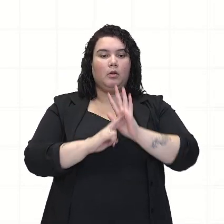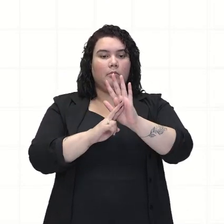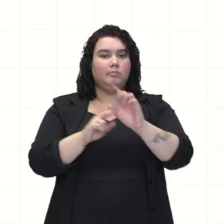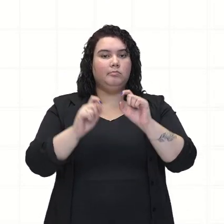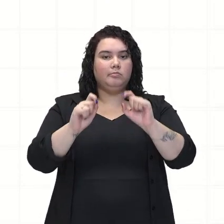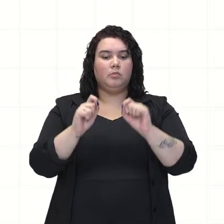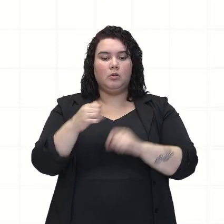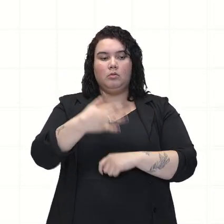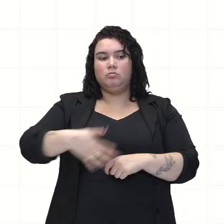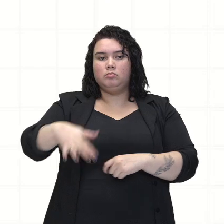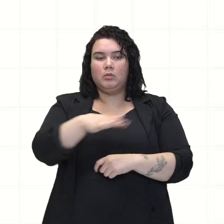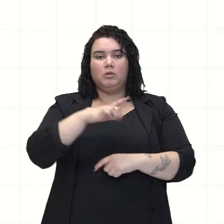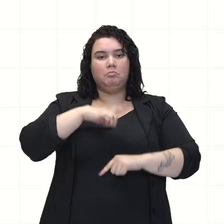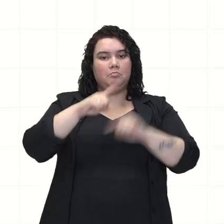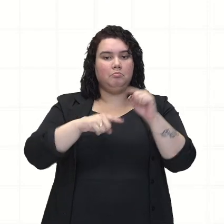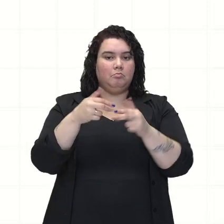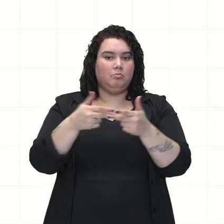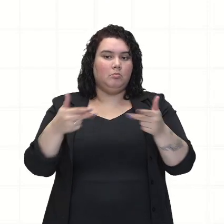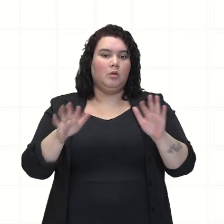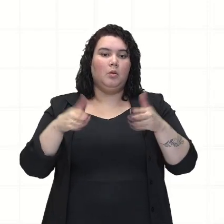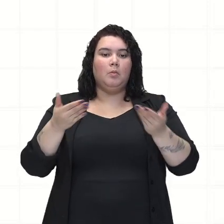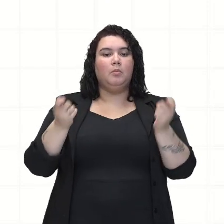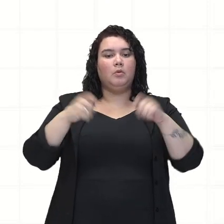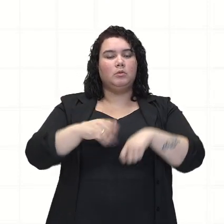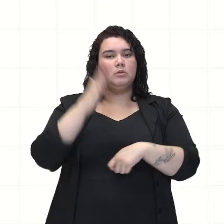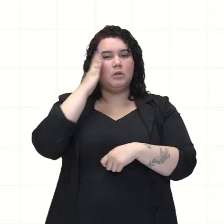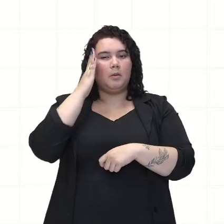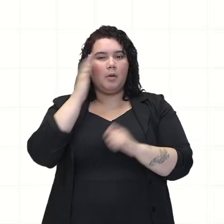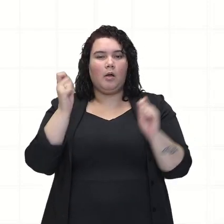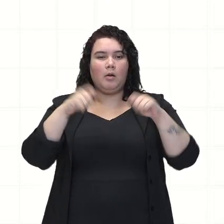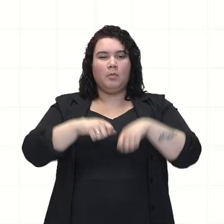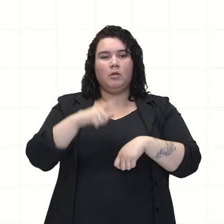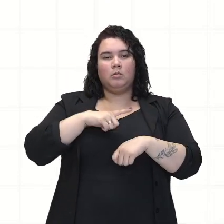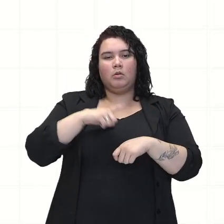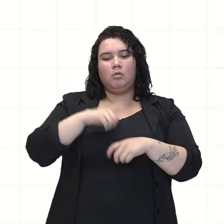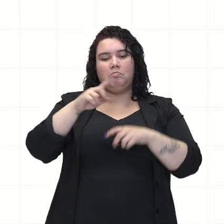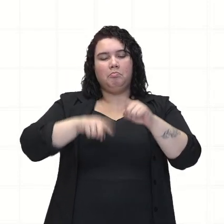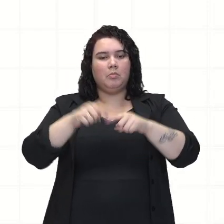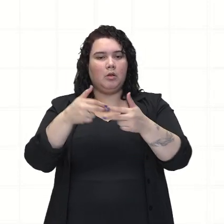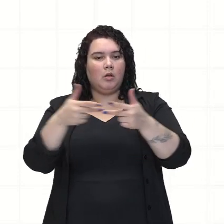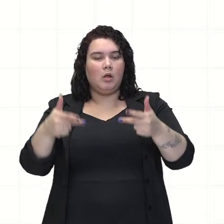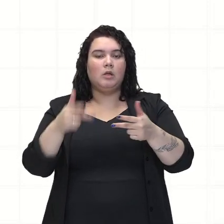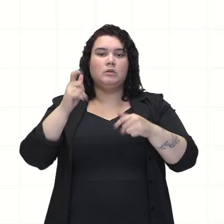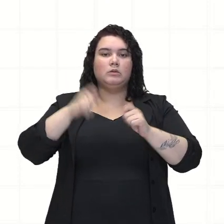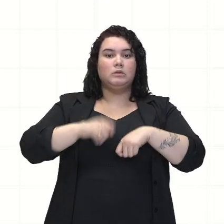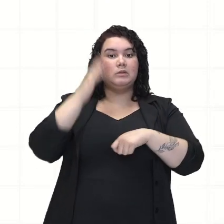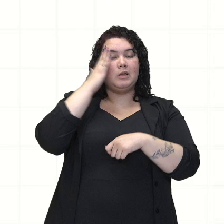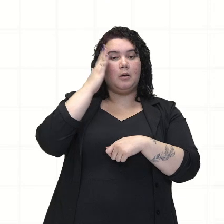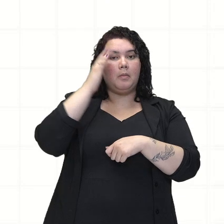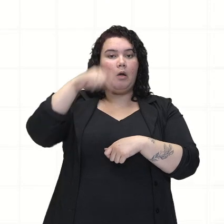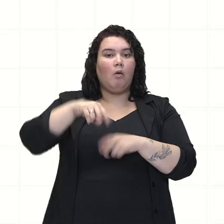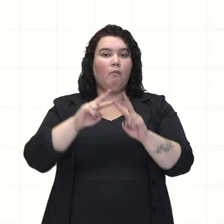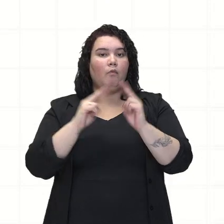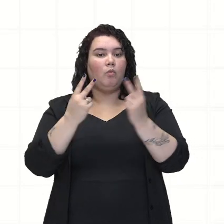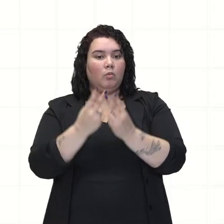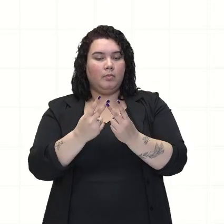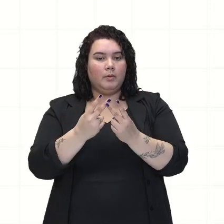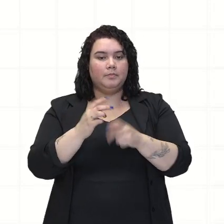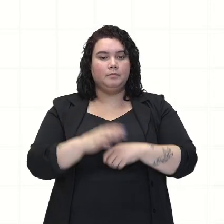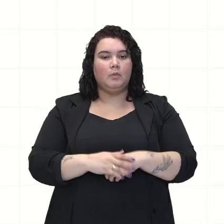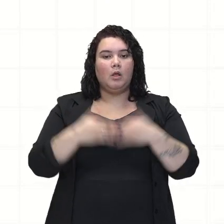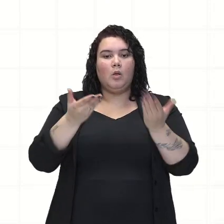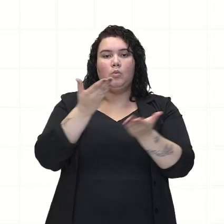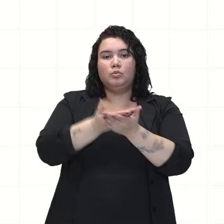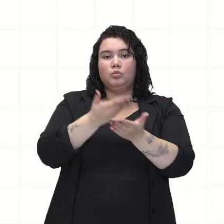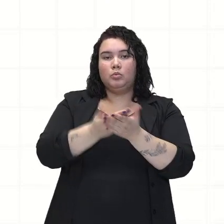ocupado por um corpo. Desta forma, podemos muitas vezes conhecer a capacidade de um determinado corpo conhecendo o seu volume. Então, nós vimos a unidade de